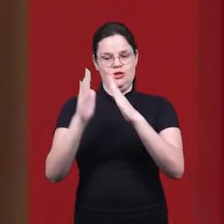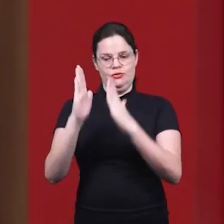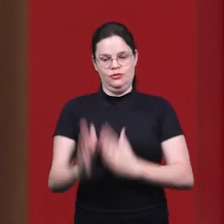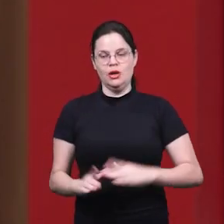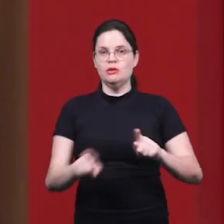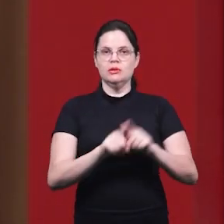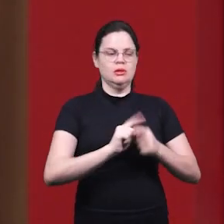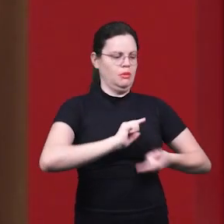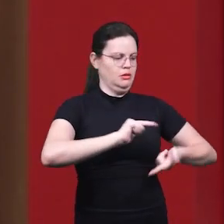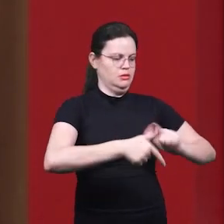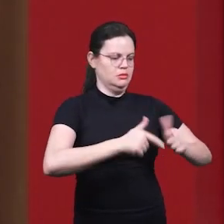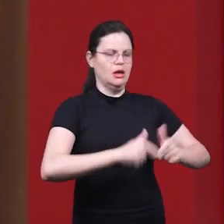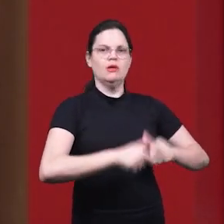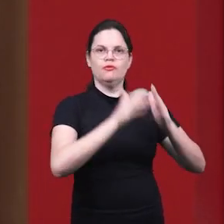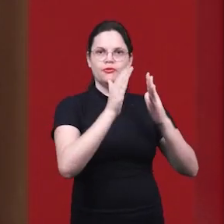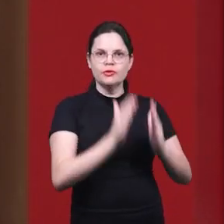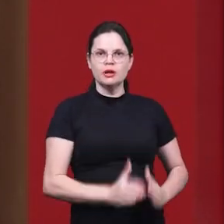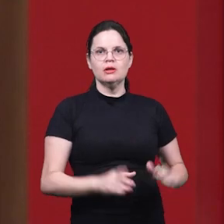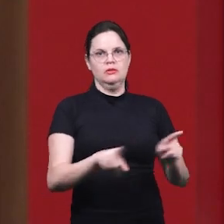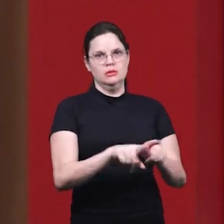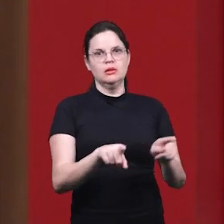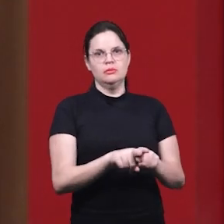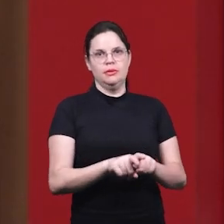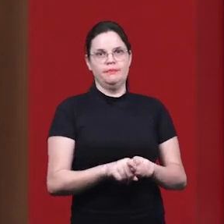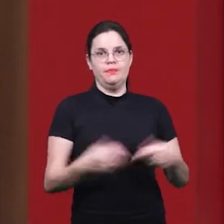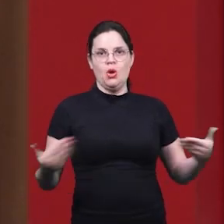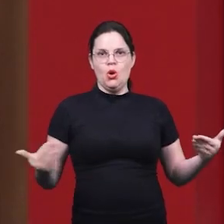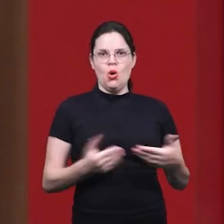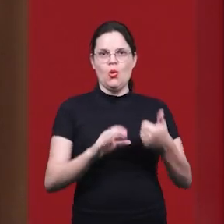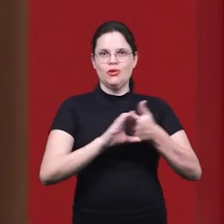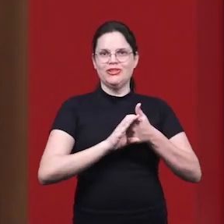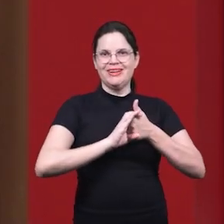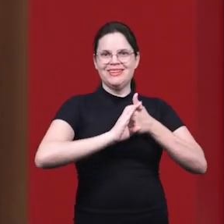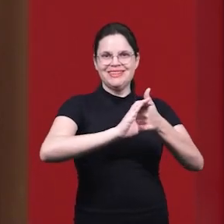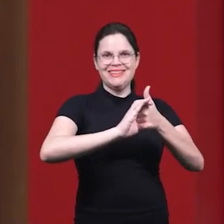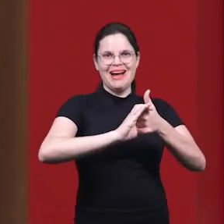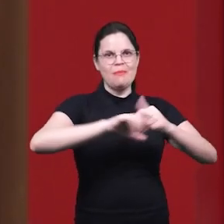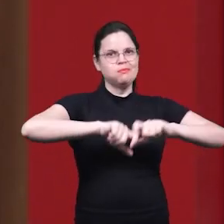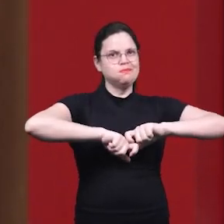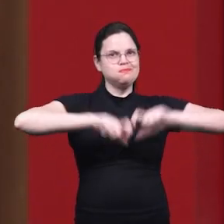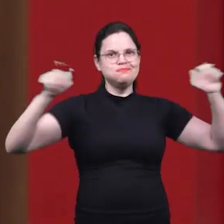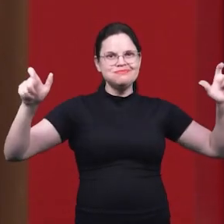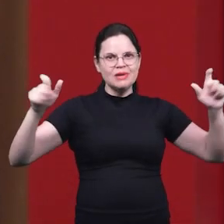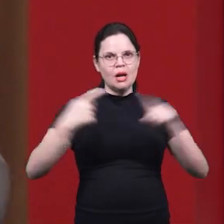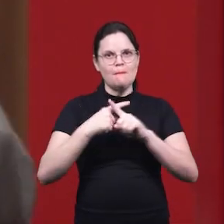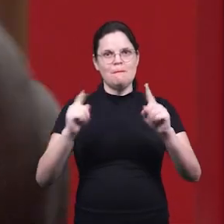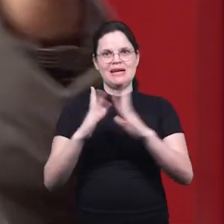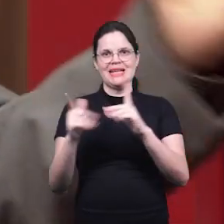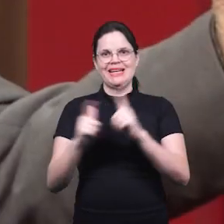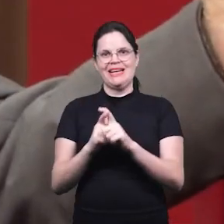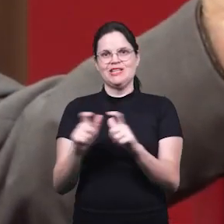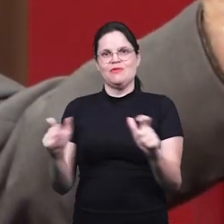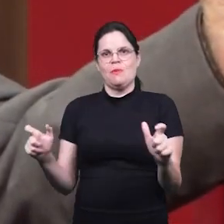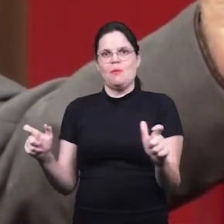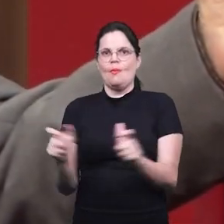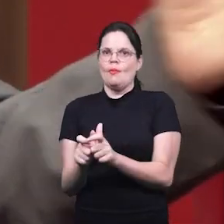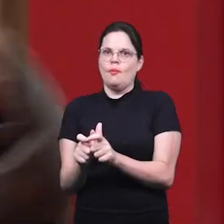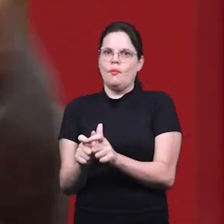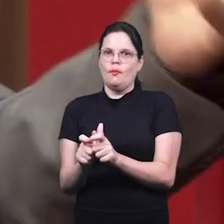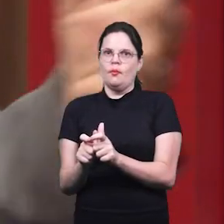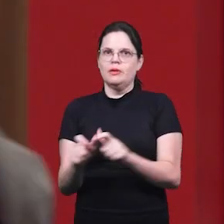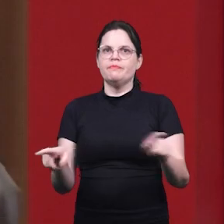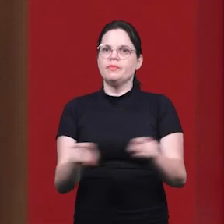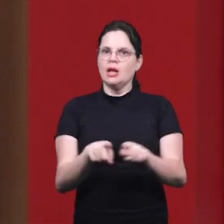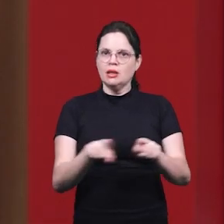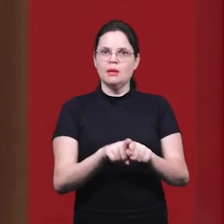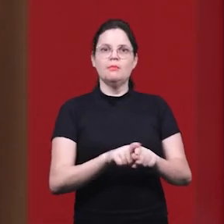Lembrando que hoje, como o cristianismo é muito grande e a igreja fiel é pequenininha, Israel também é muito grande, o povo de Israel é